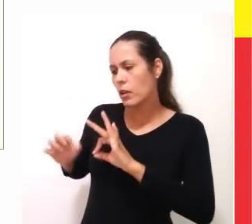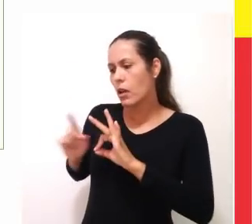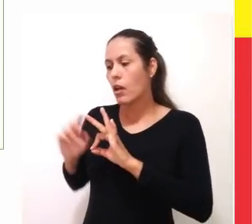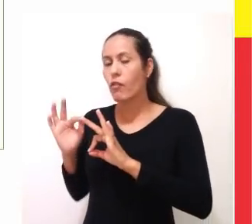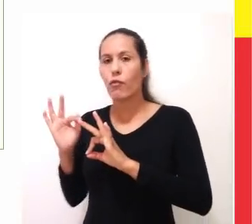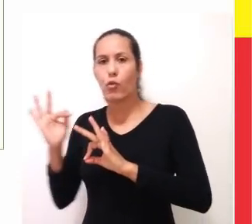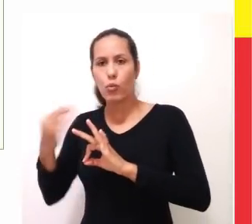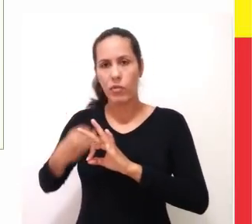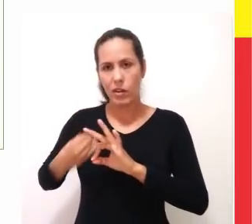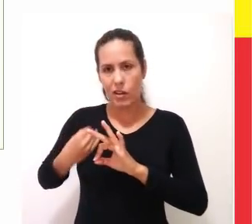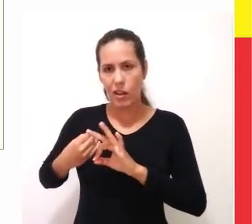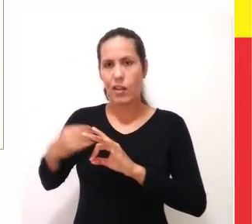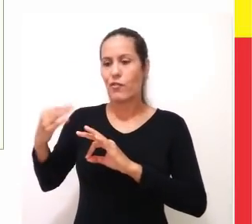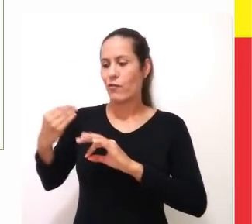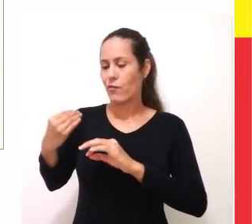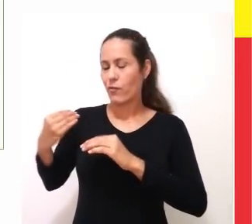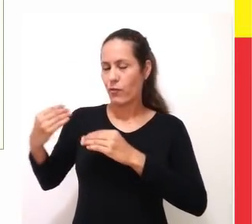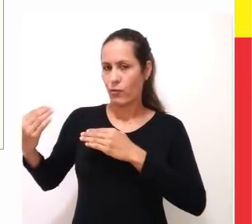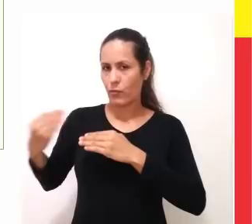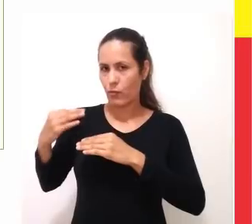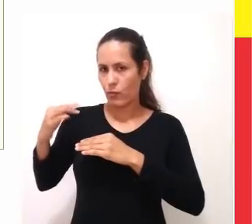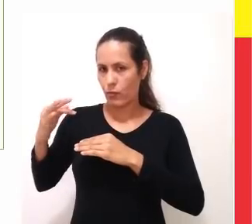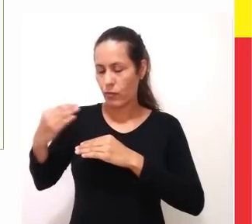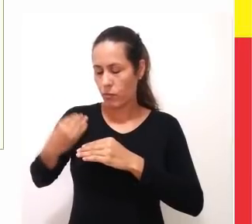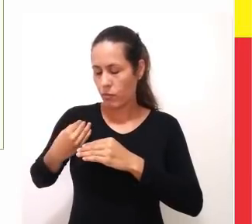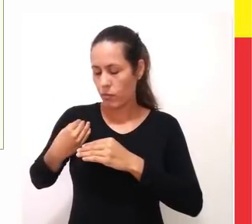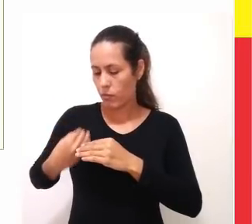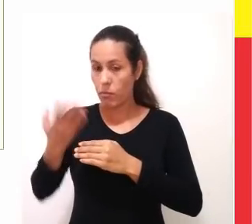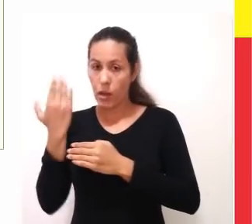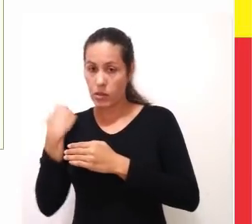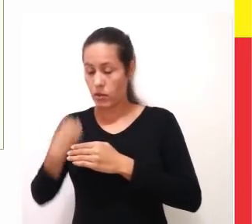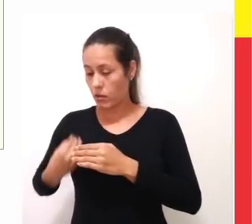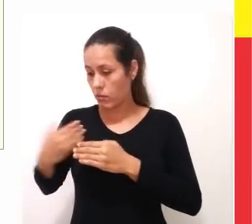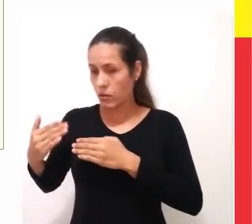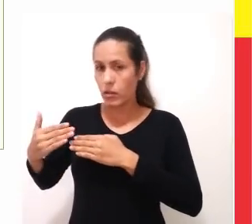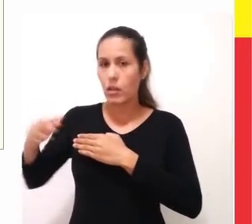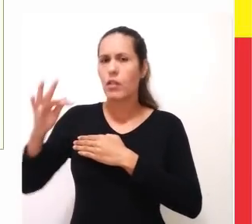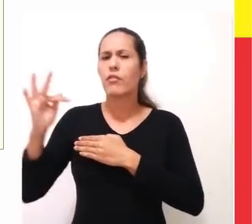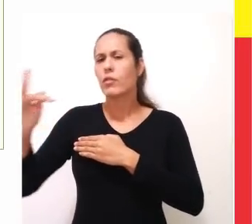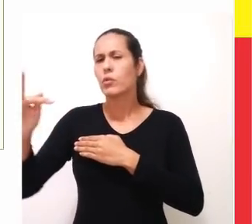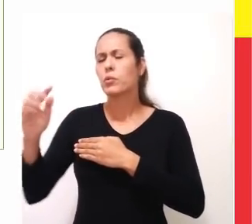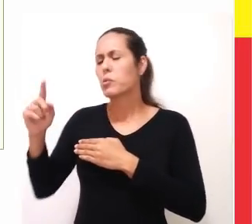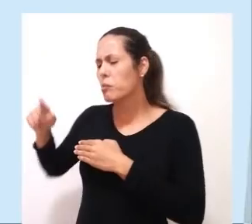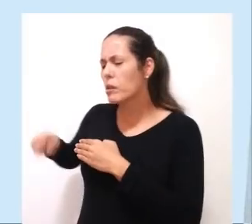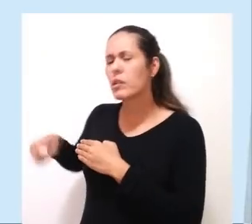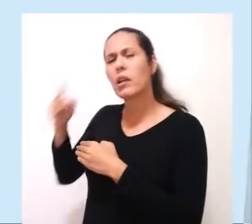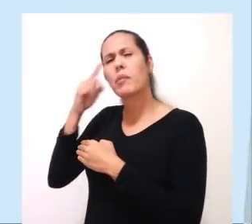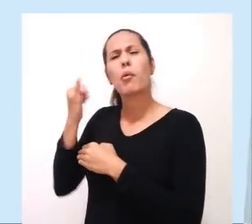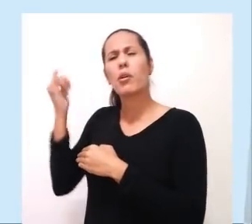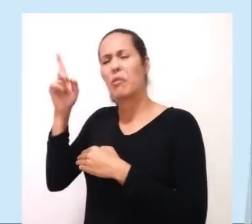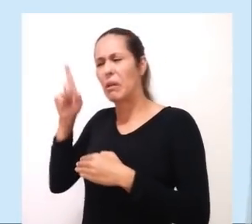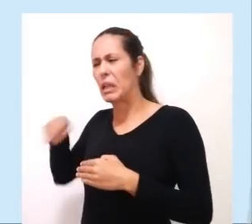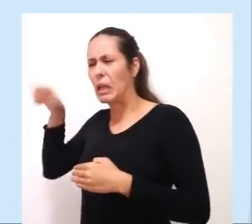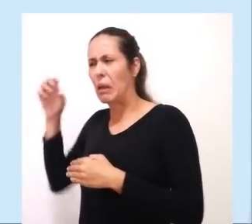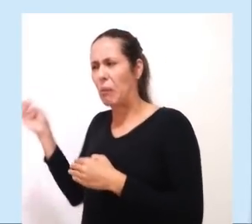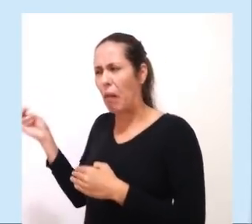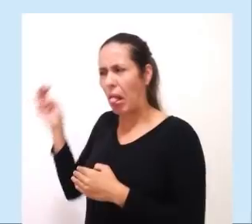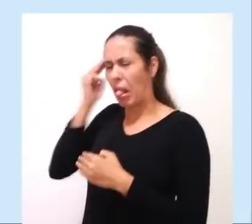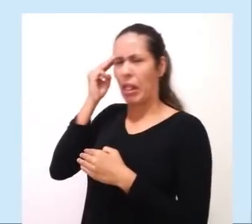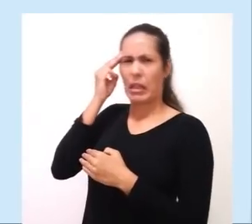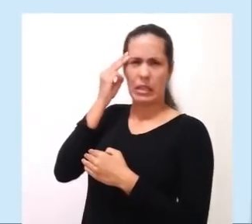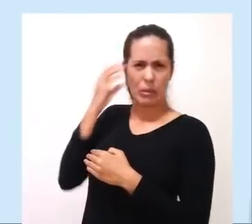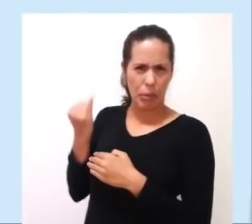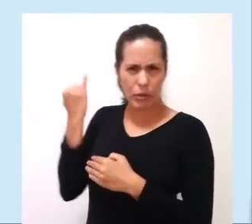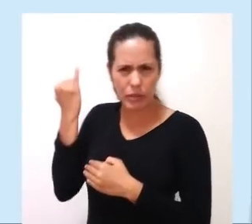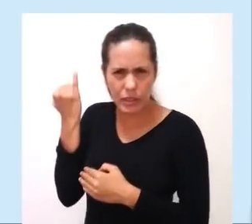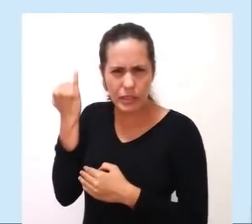o futuro do presente, o futuro do pretérito, dos verbos regulares. O importante não é só você memorizar, certo?